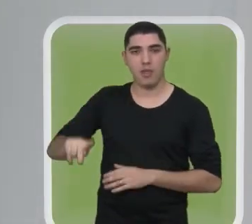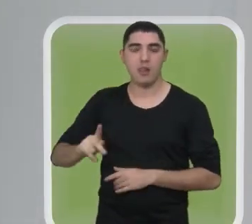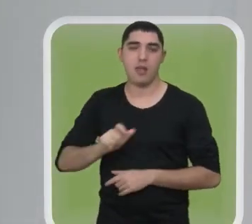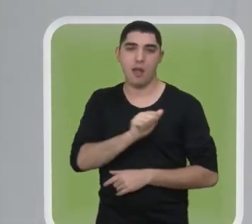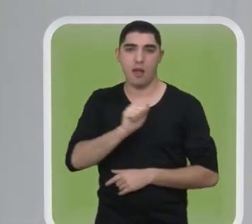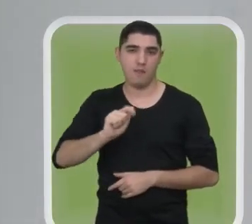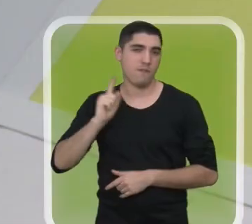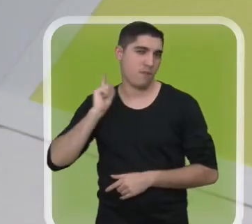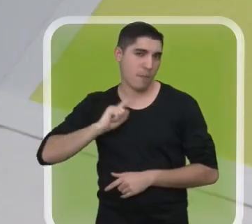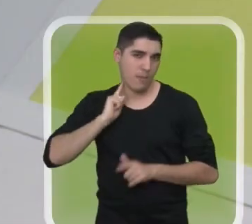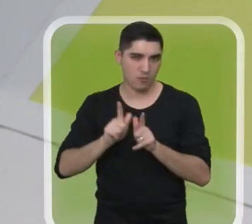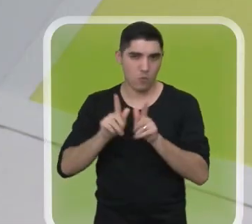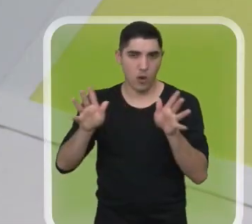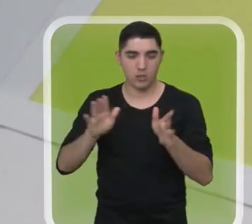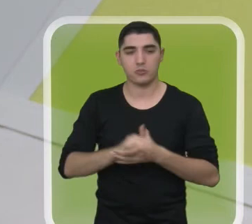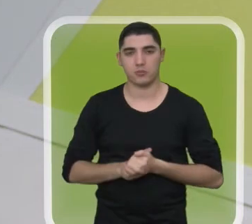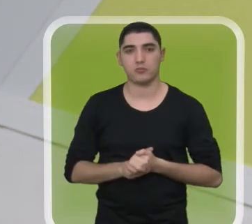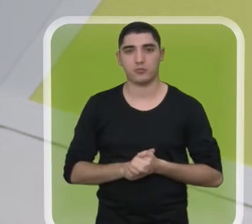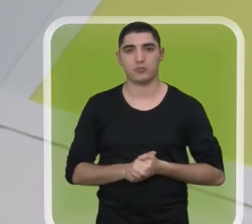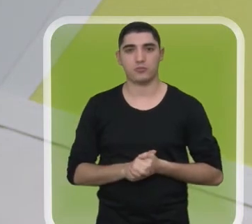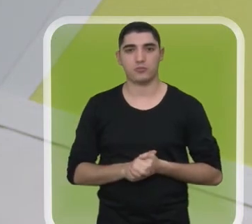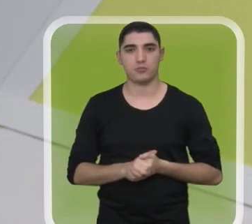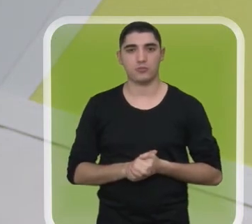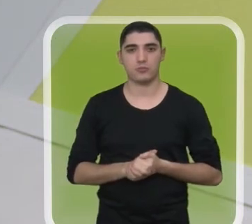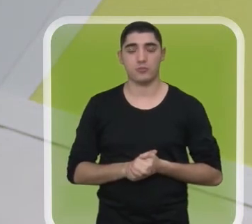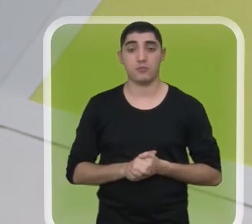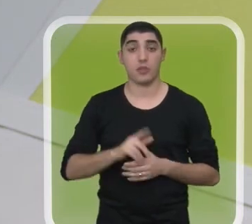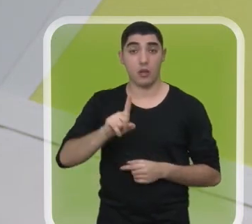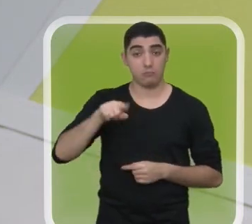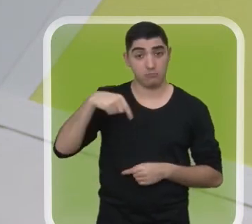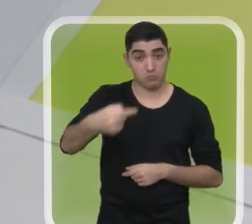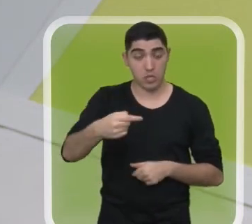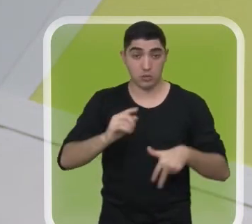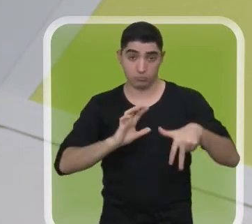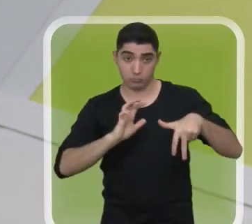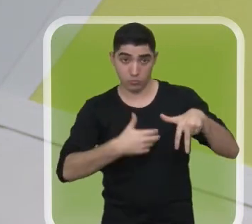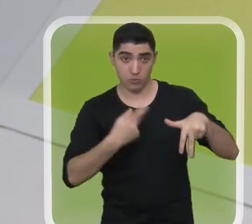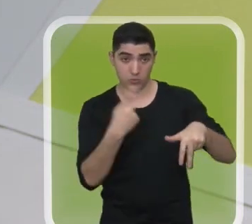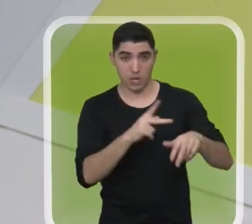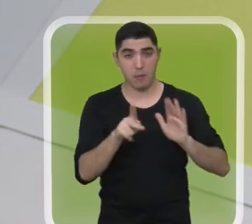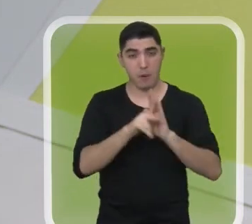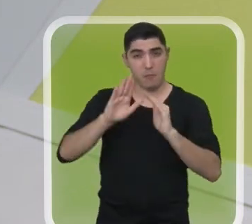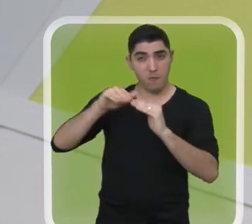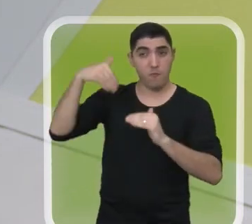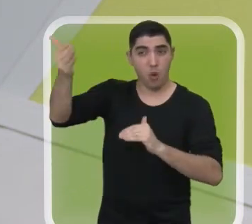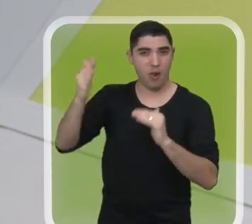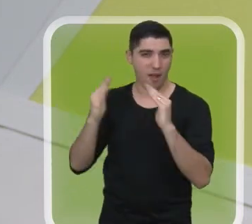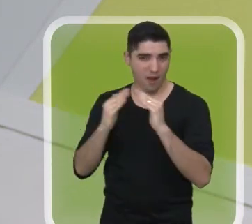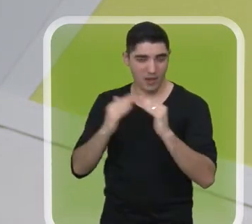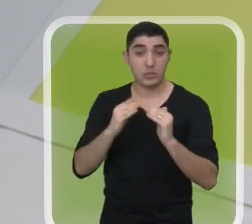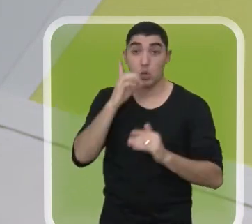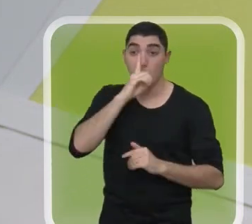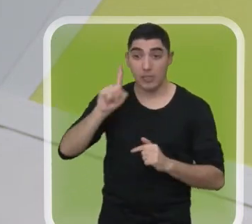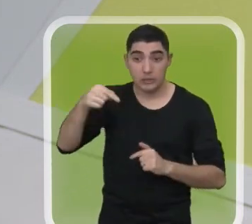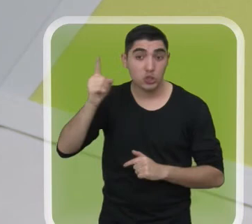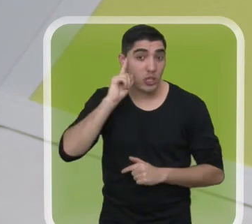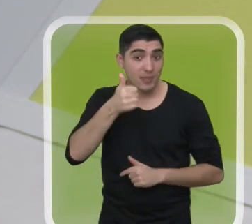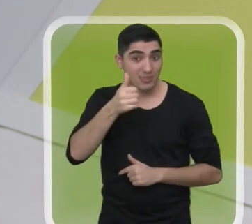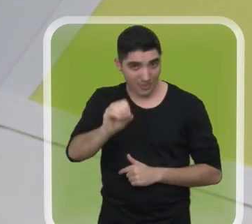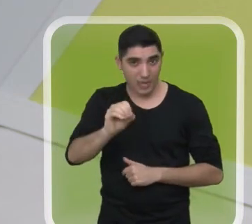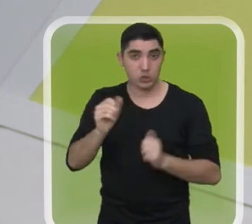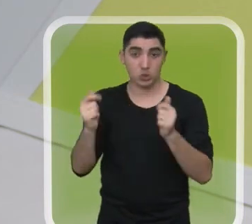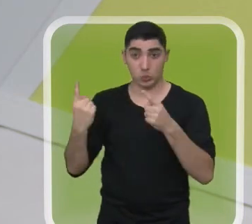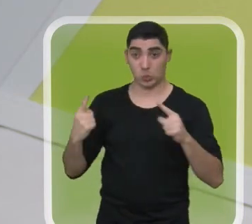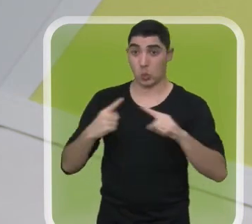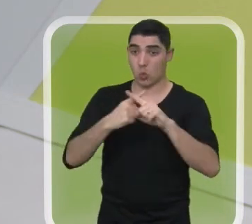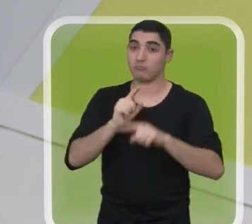ponto, Taquaritinga 0 pontos. Próxima rodada para o Joseense, fora de casa contra o Taquaritinga, domingo, dia 10, Fonseca, depois mais um